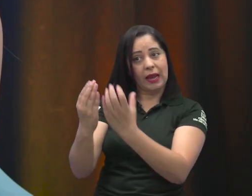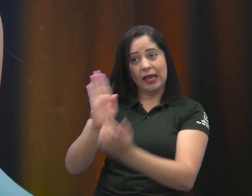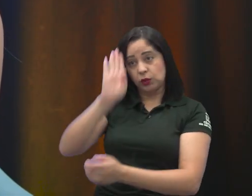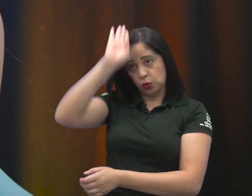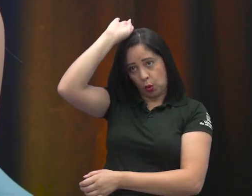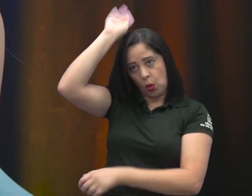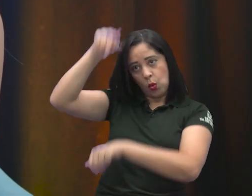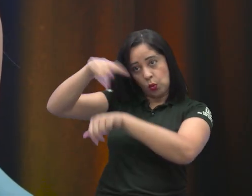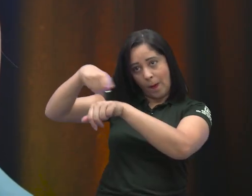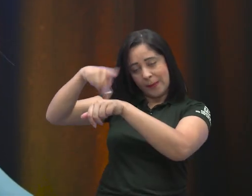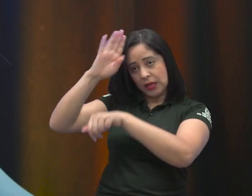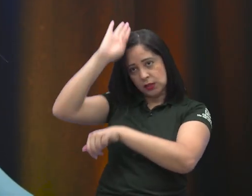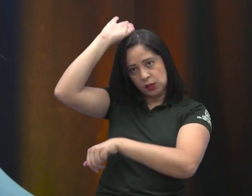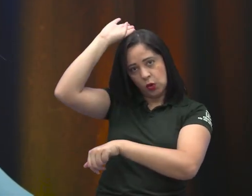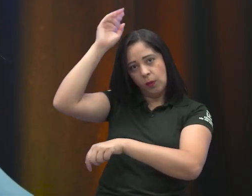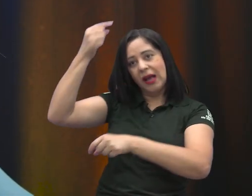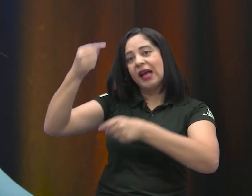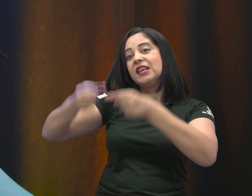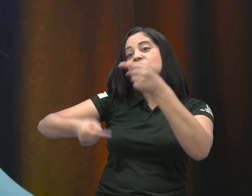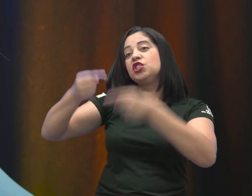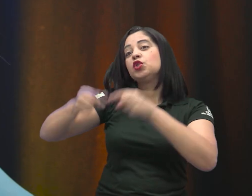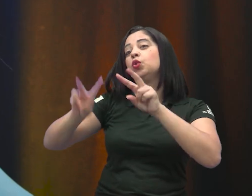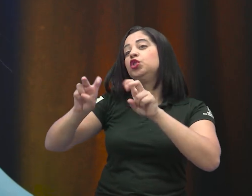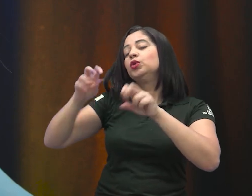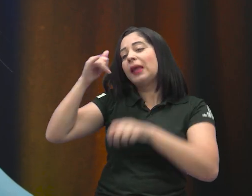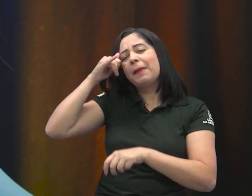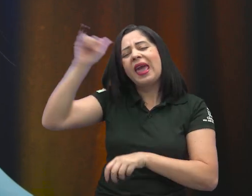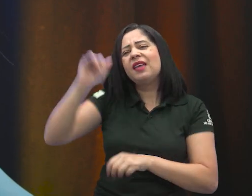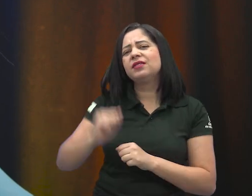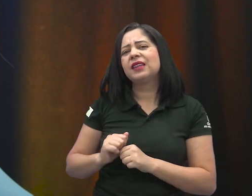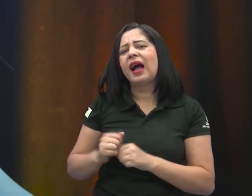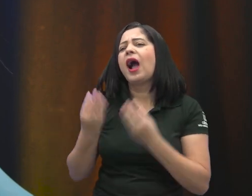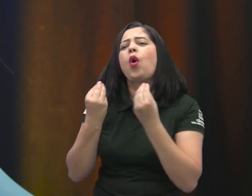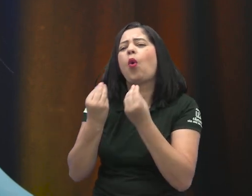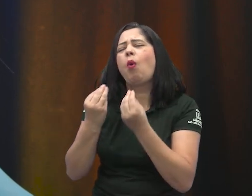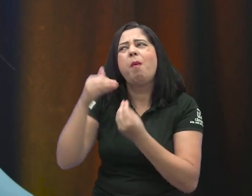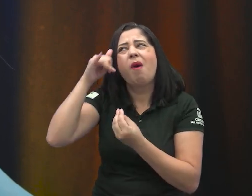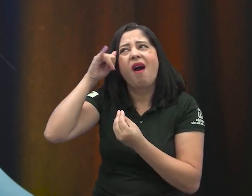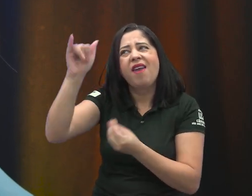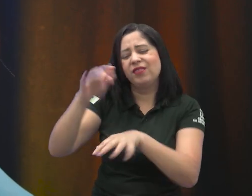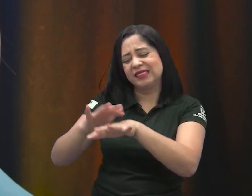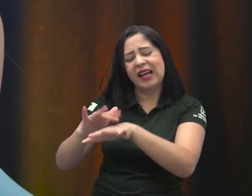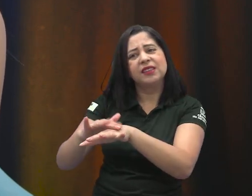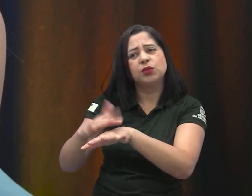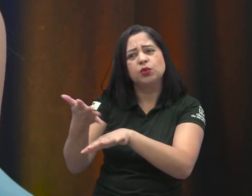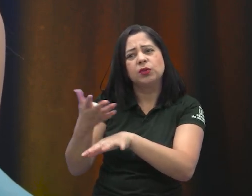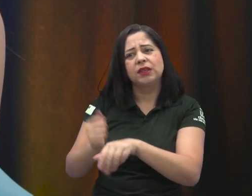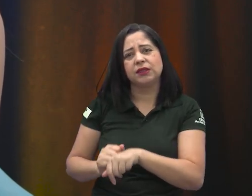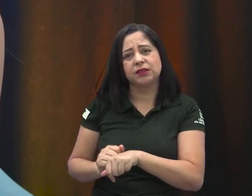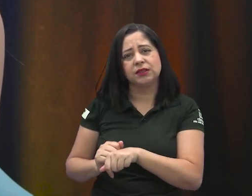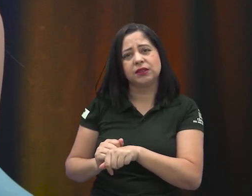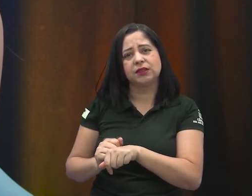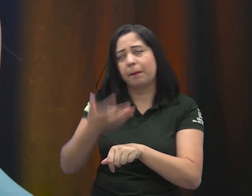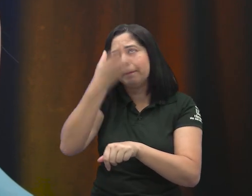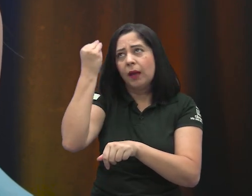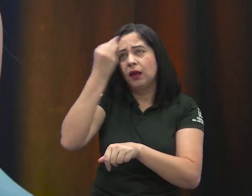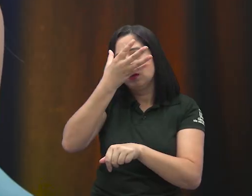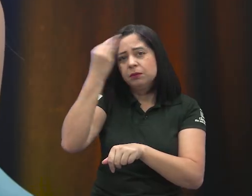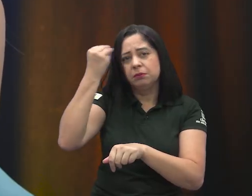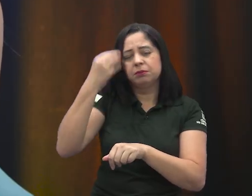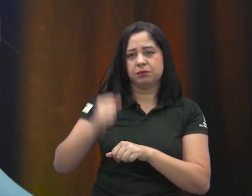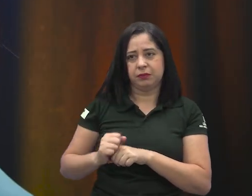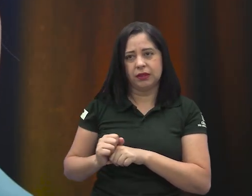Roma, onde foi se discutida a questão da prevenção. Isso. Como que seria a prevenção e qual seria o momento de a gente iniciar, né? Antes de